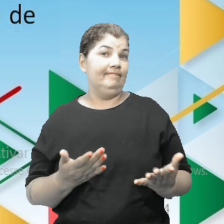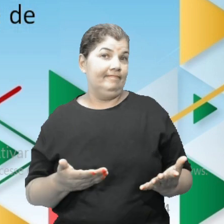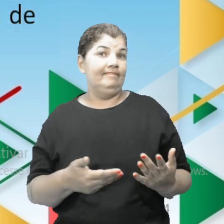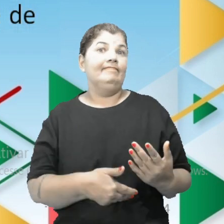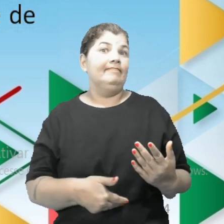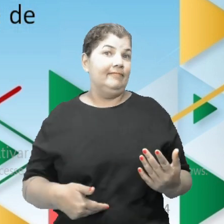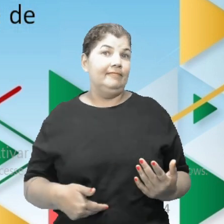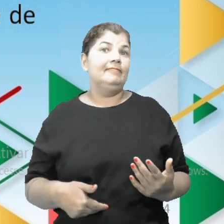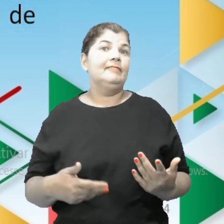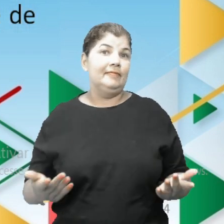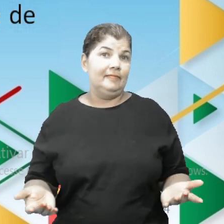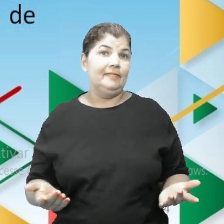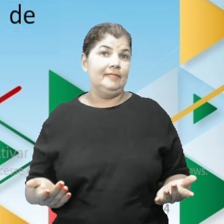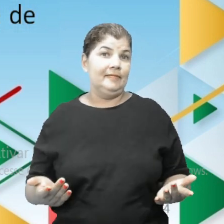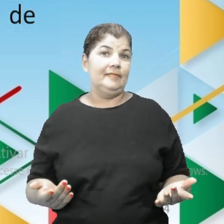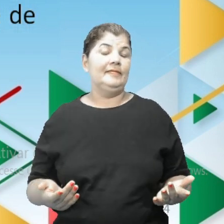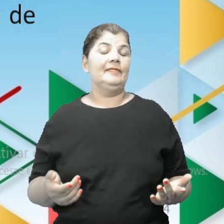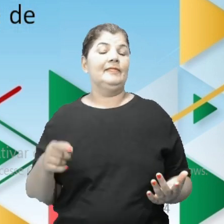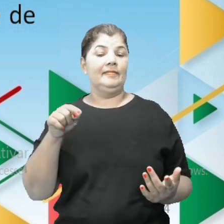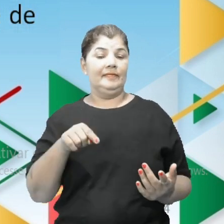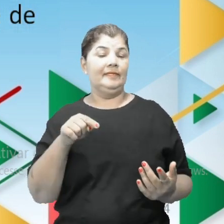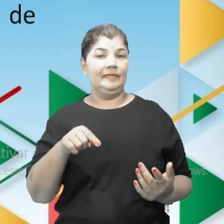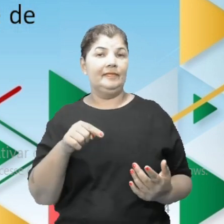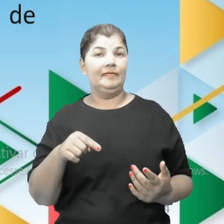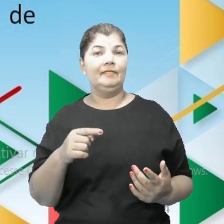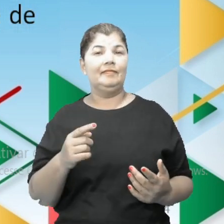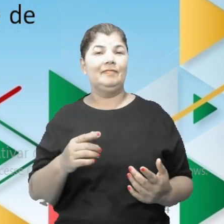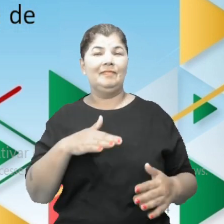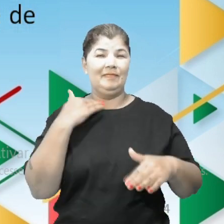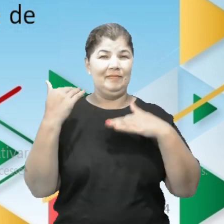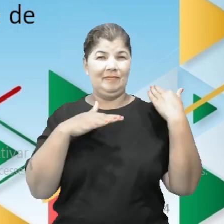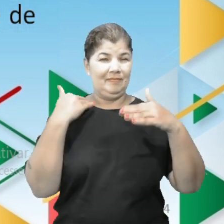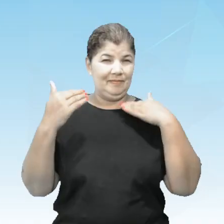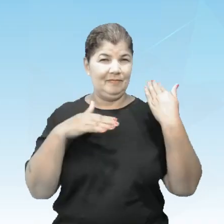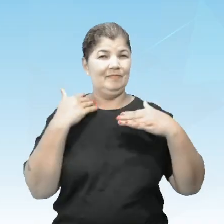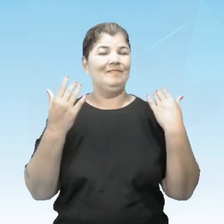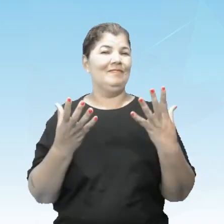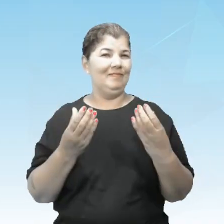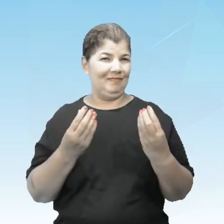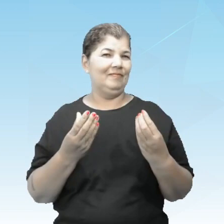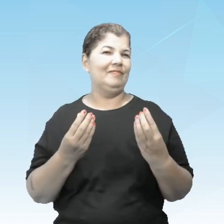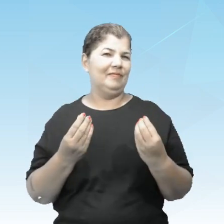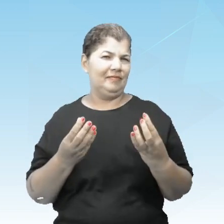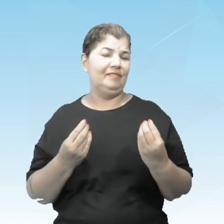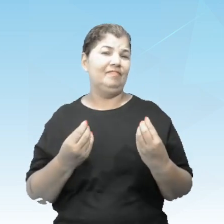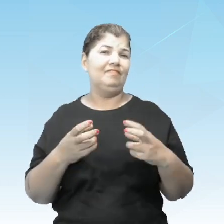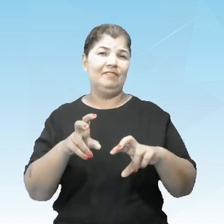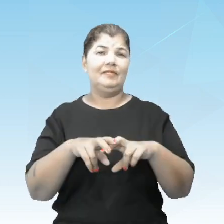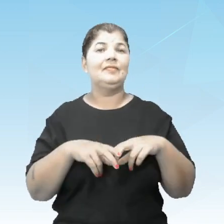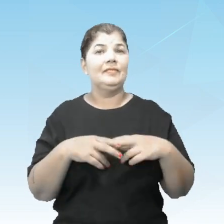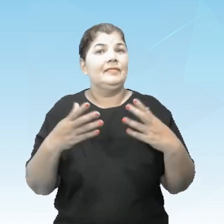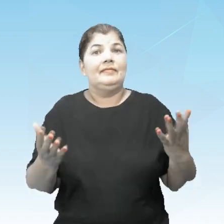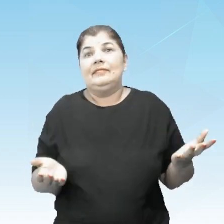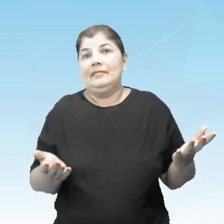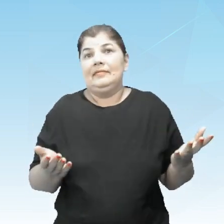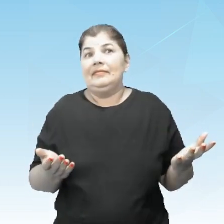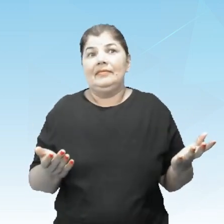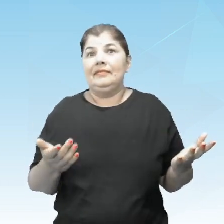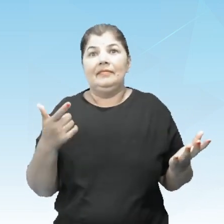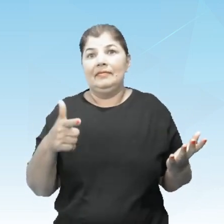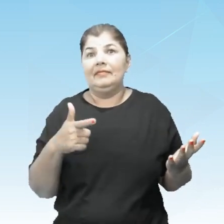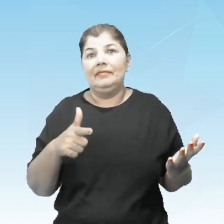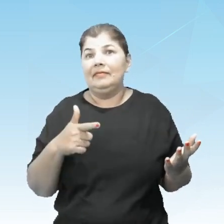fome, sendo alto o índice de mortalidade entre eles. Né? Claro, né? Porque não tinha um